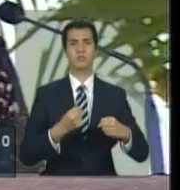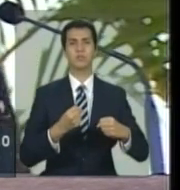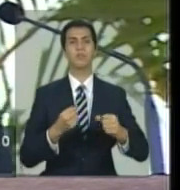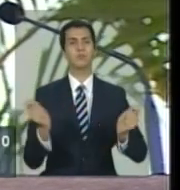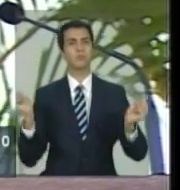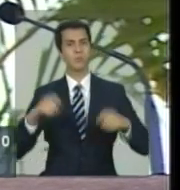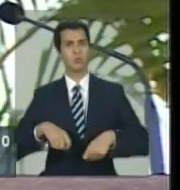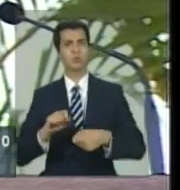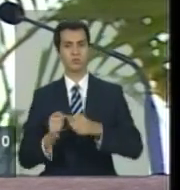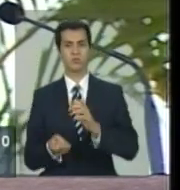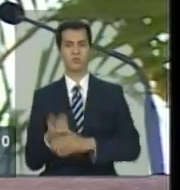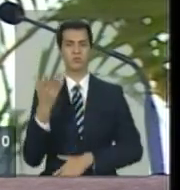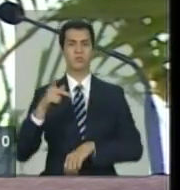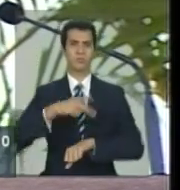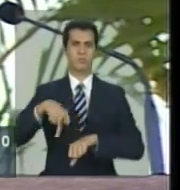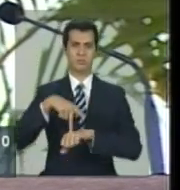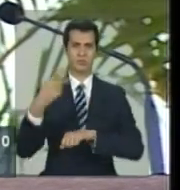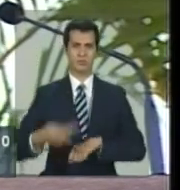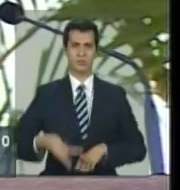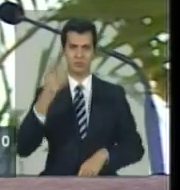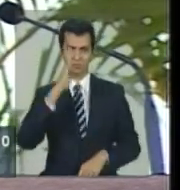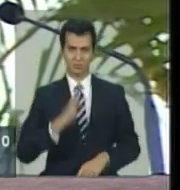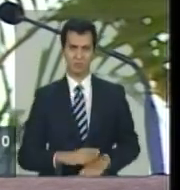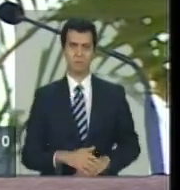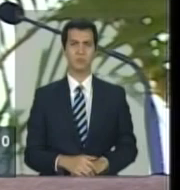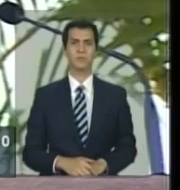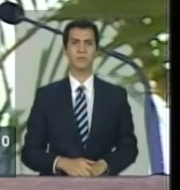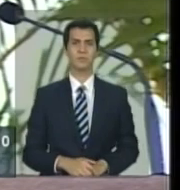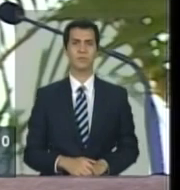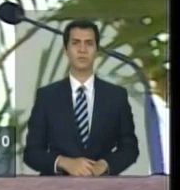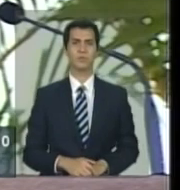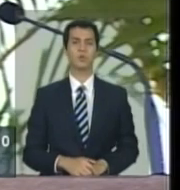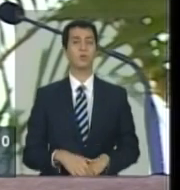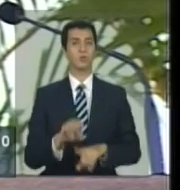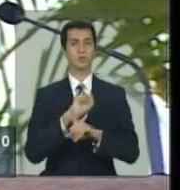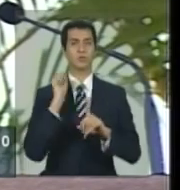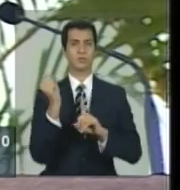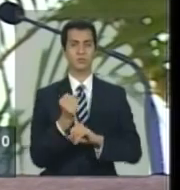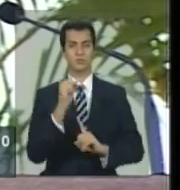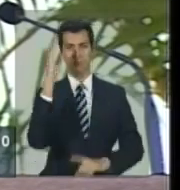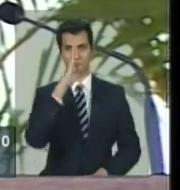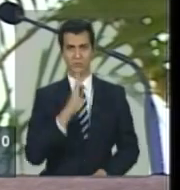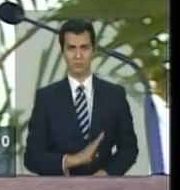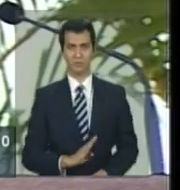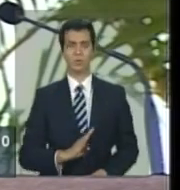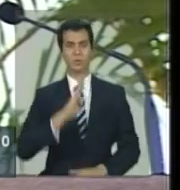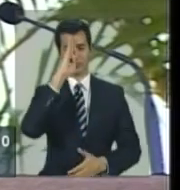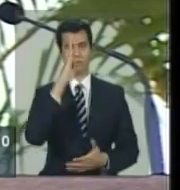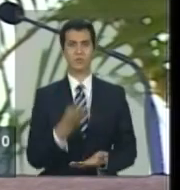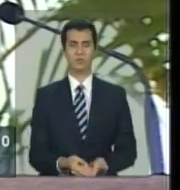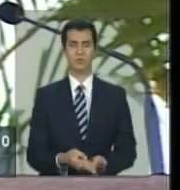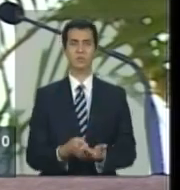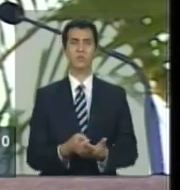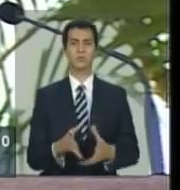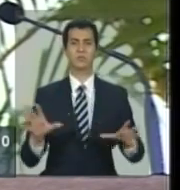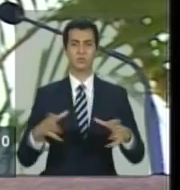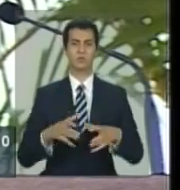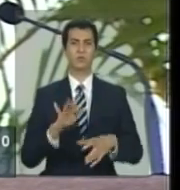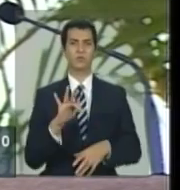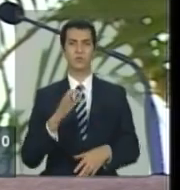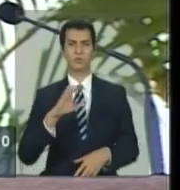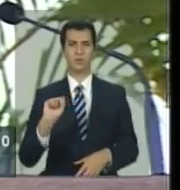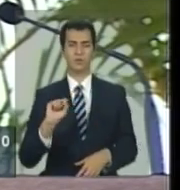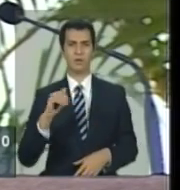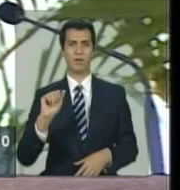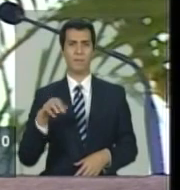construir esse país. A sociedade brasileira reconhece em suas Forças Armadas as virtudes da lealdade,